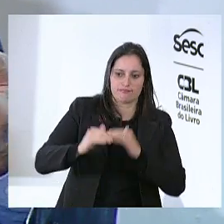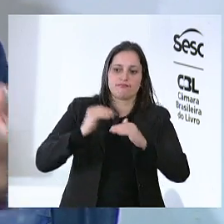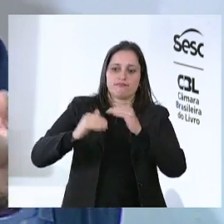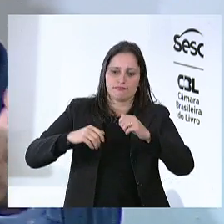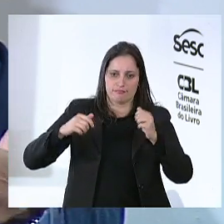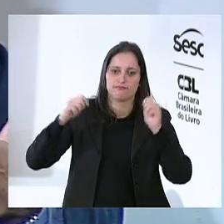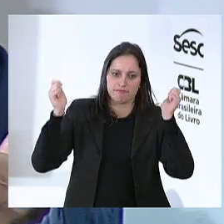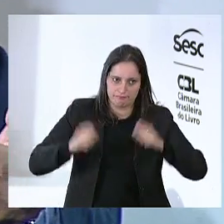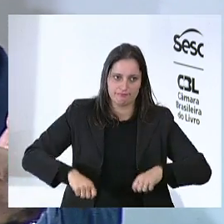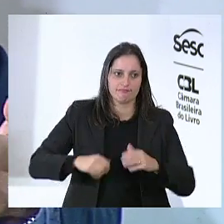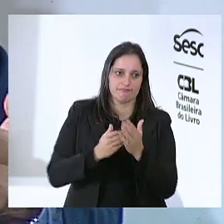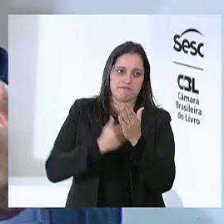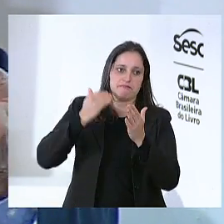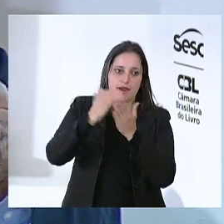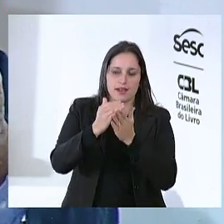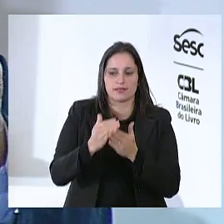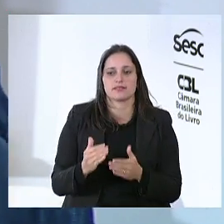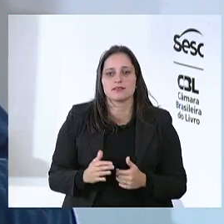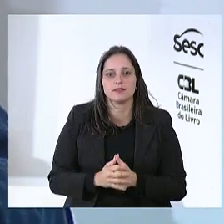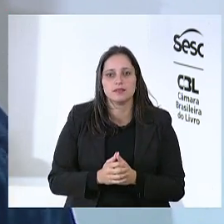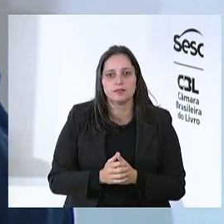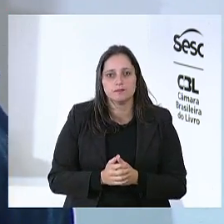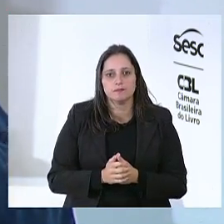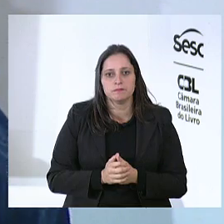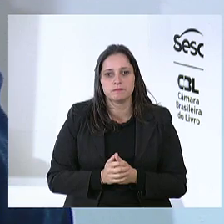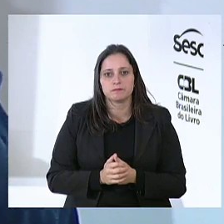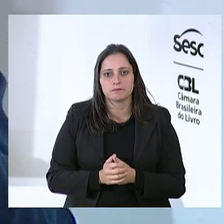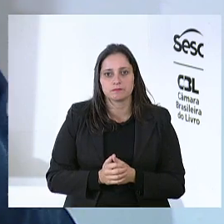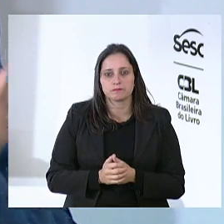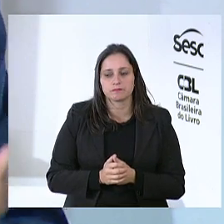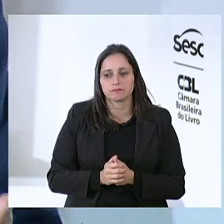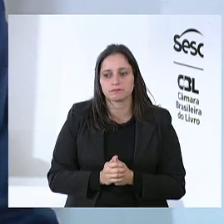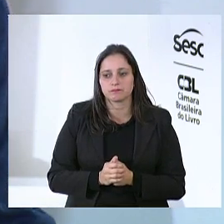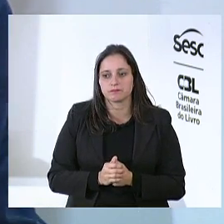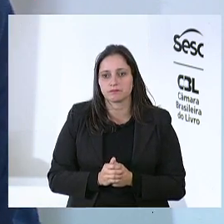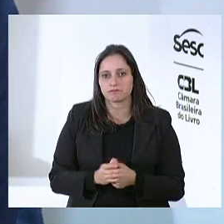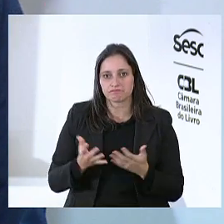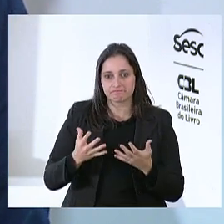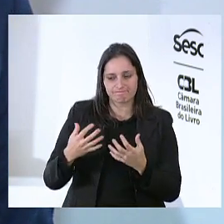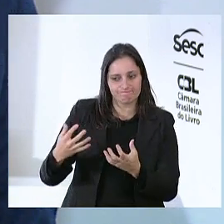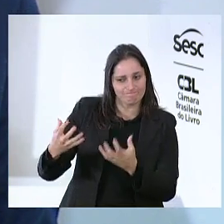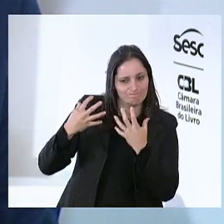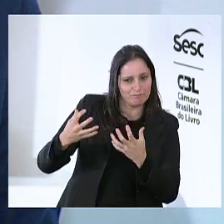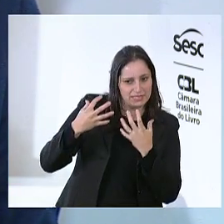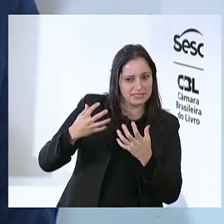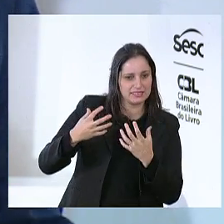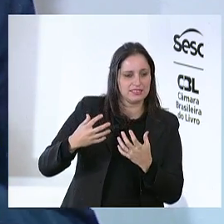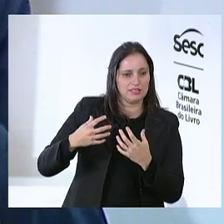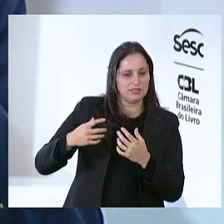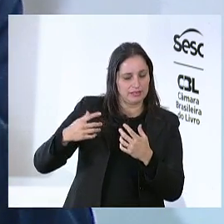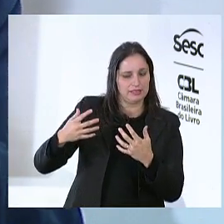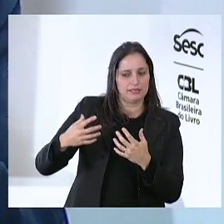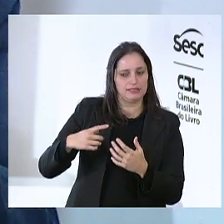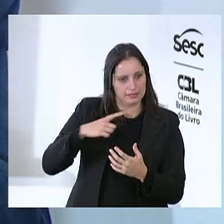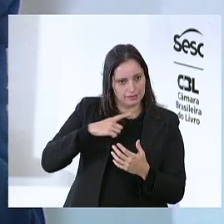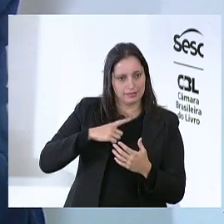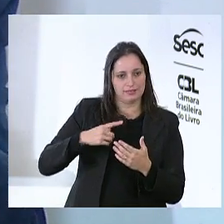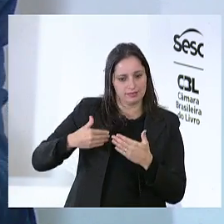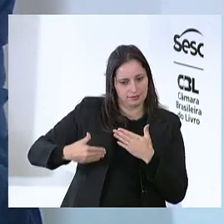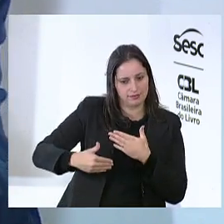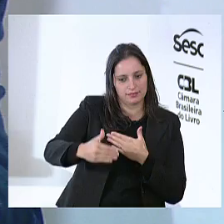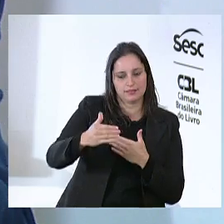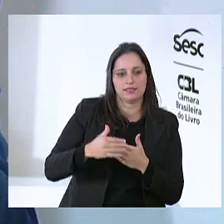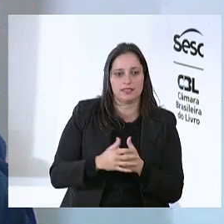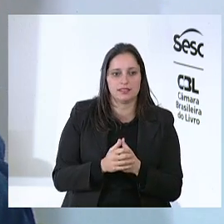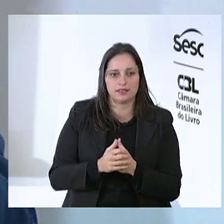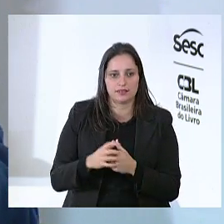um sucesso nesse plano. Né? Agora, a pressão vem aí com muita força. Certo? Nós temos uma perda de